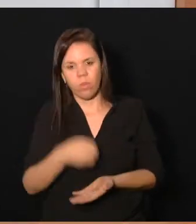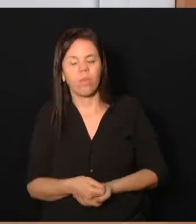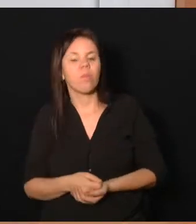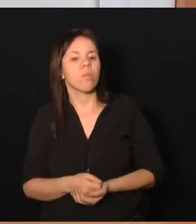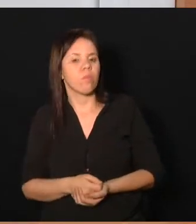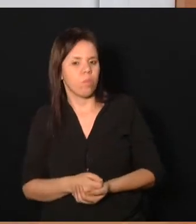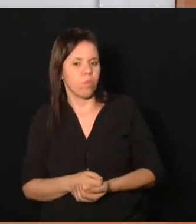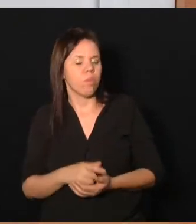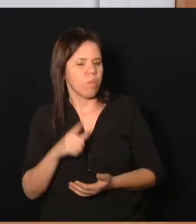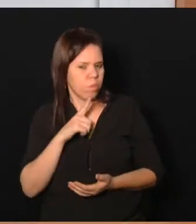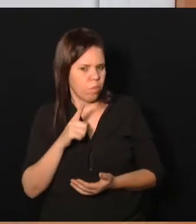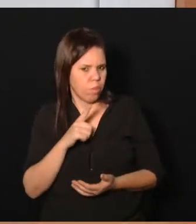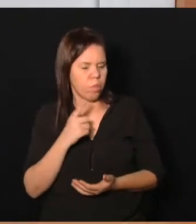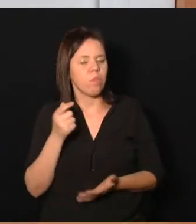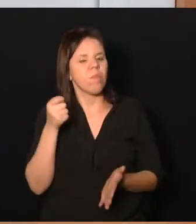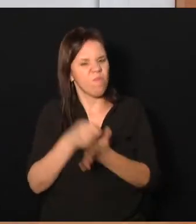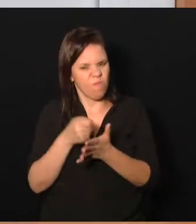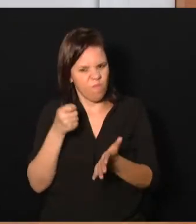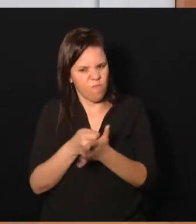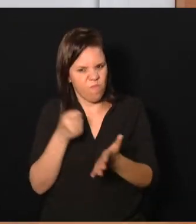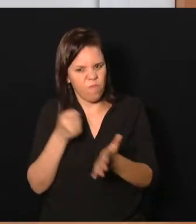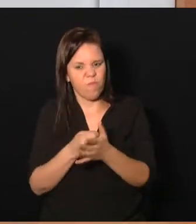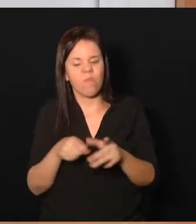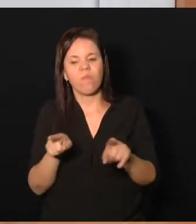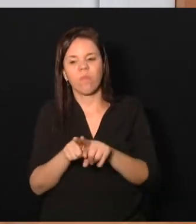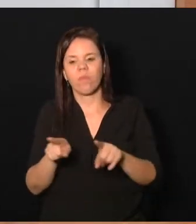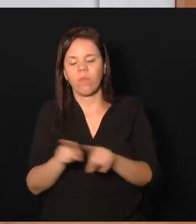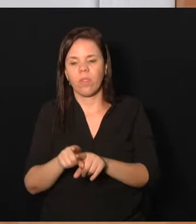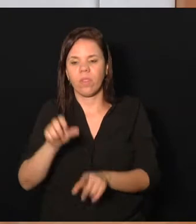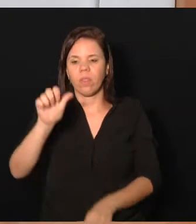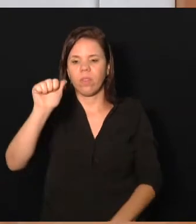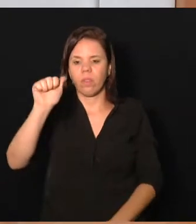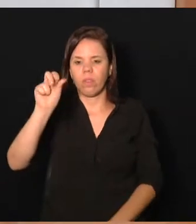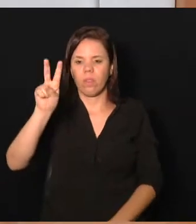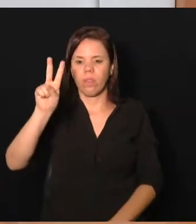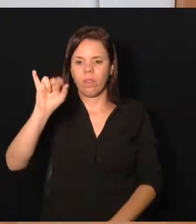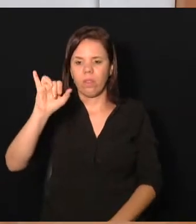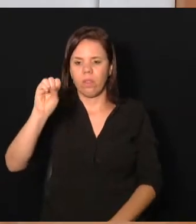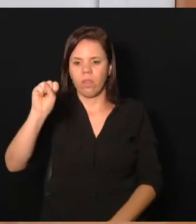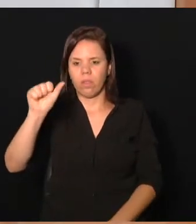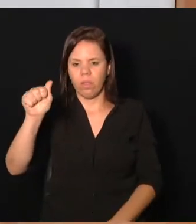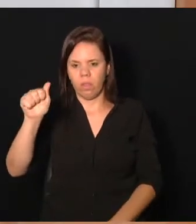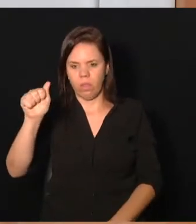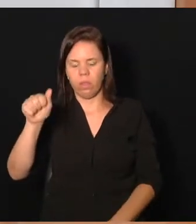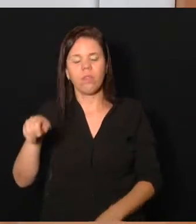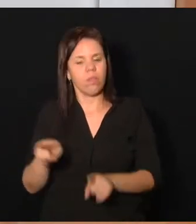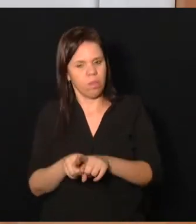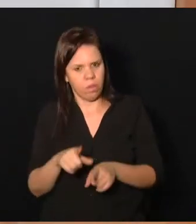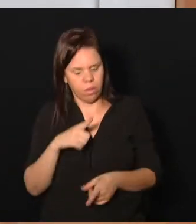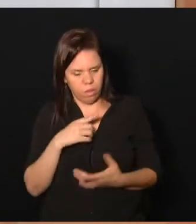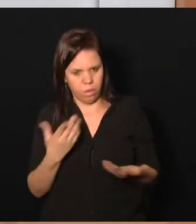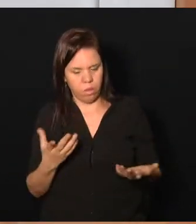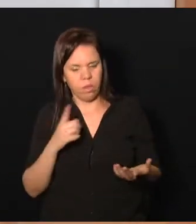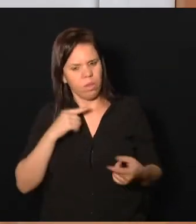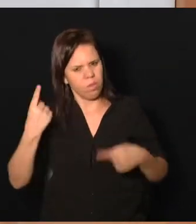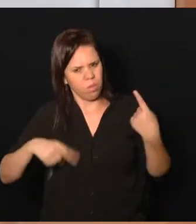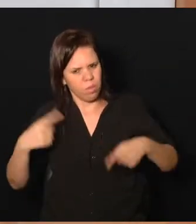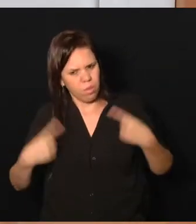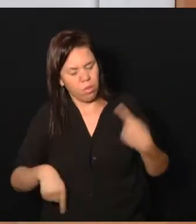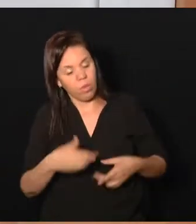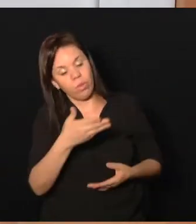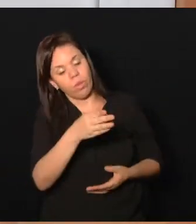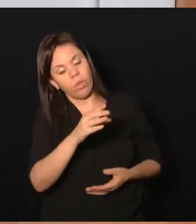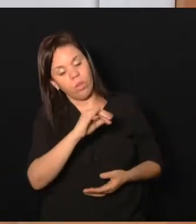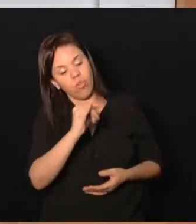Tem as exigências da vigilância sanitária também. Daí fica uma discussão, José Cláudio Mendes, e você que acompanha a Comissão de